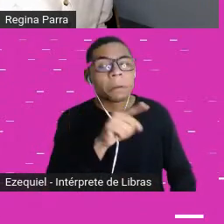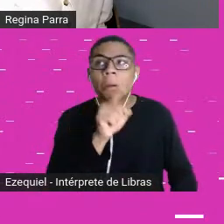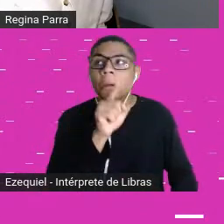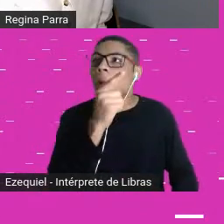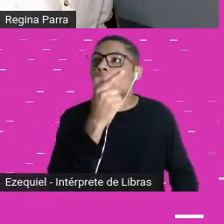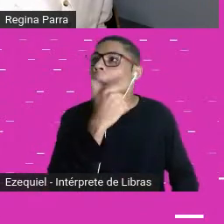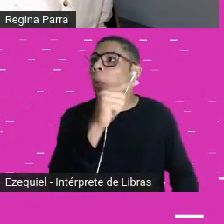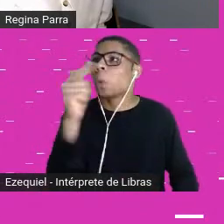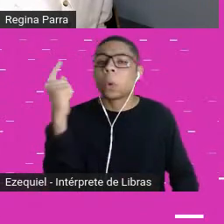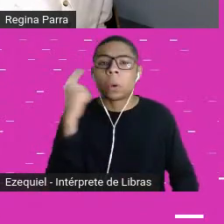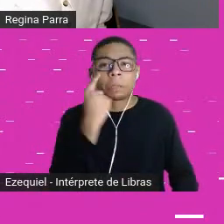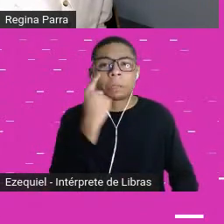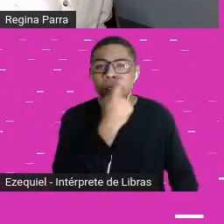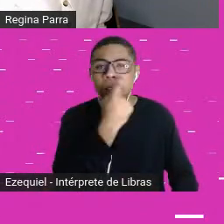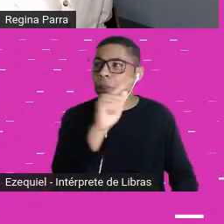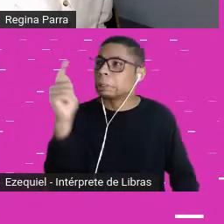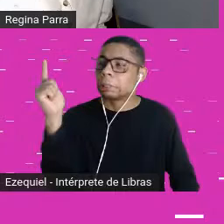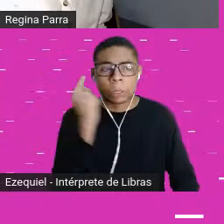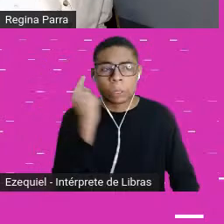muita